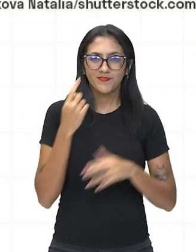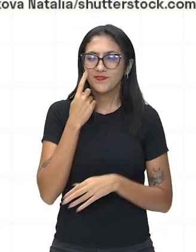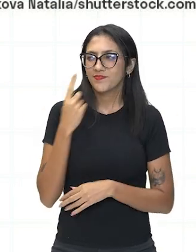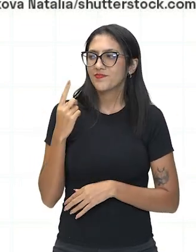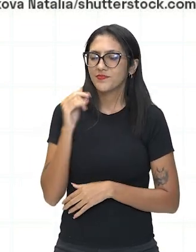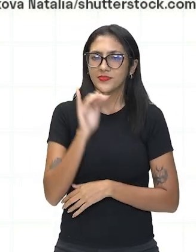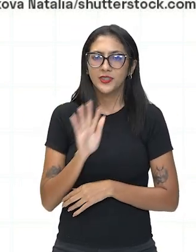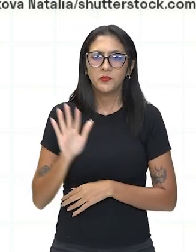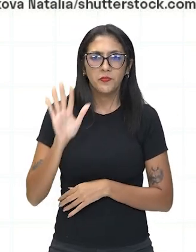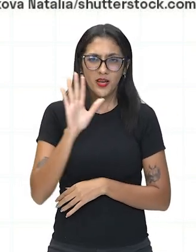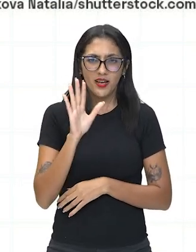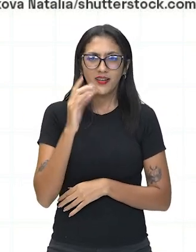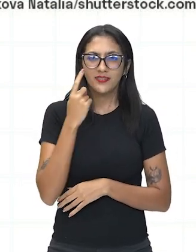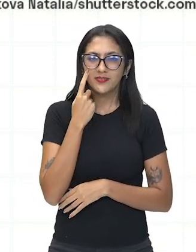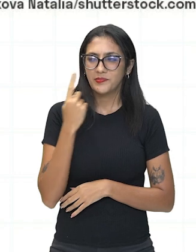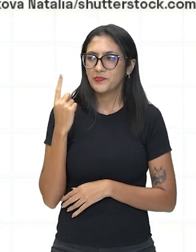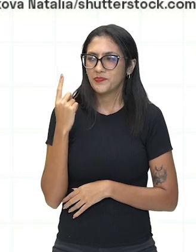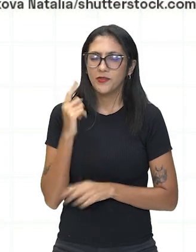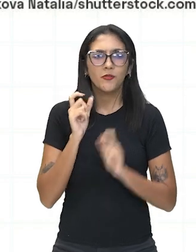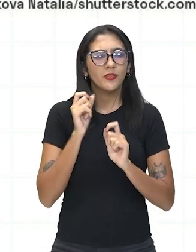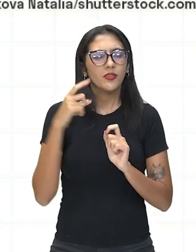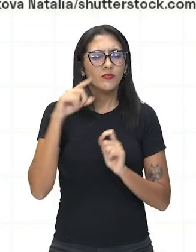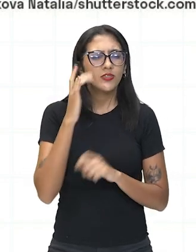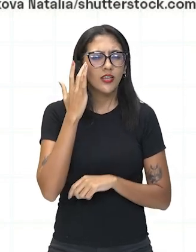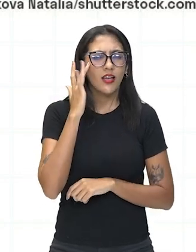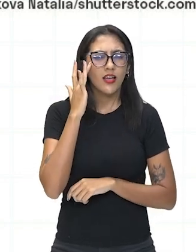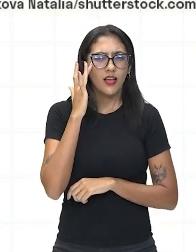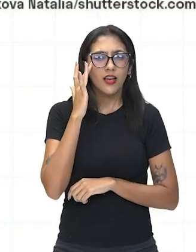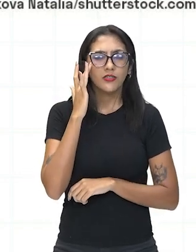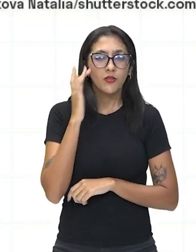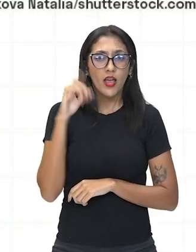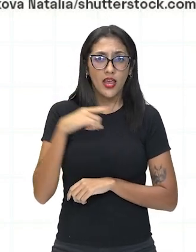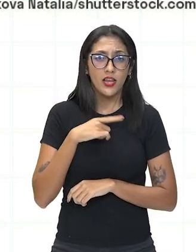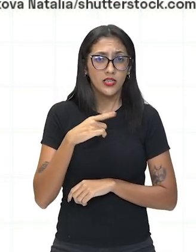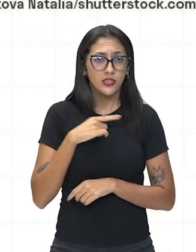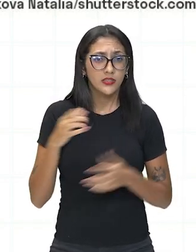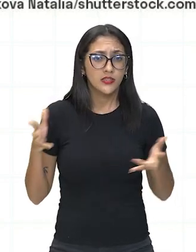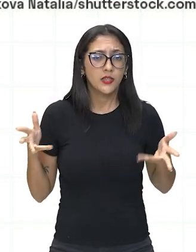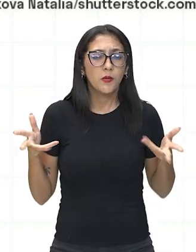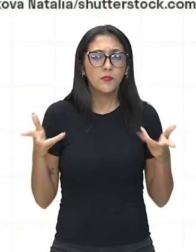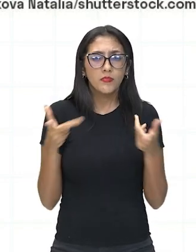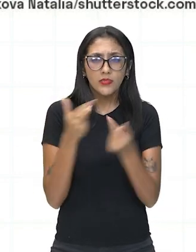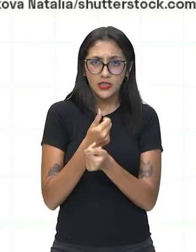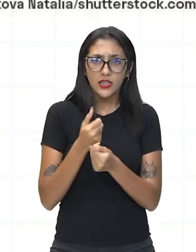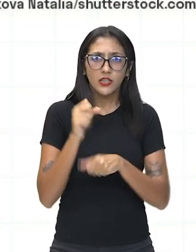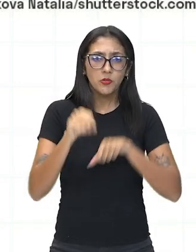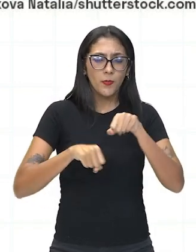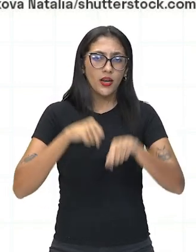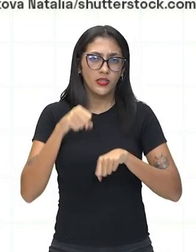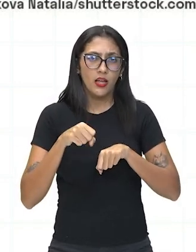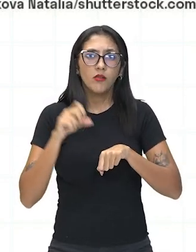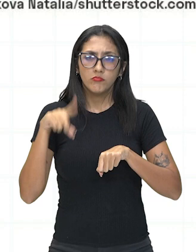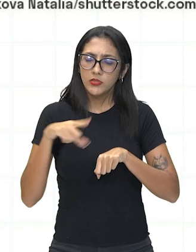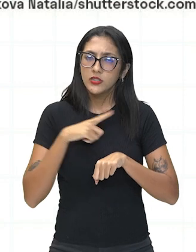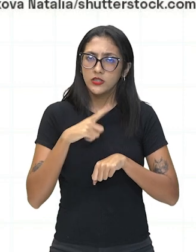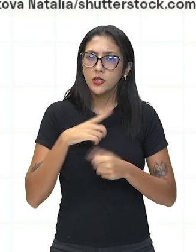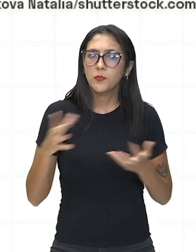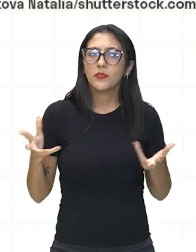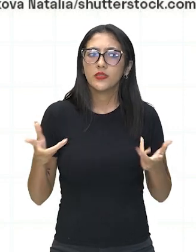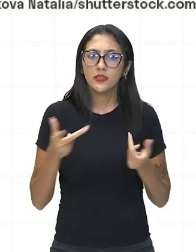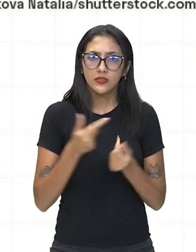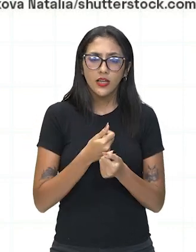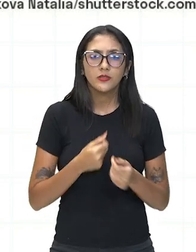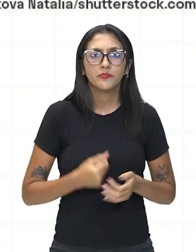aqui a imagem. Pelo visto, ele tem a capacidade de andar de bike, né? Ride a bike. Vamos fazer aqui